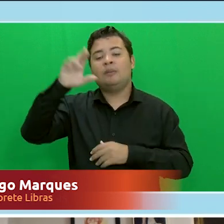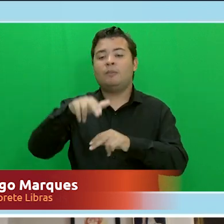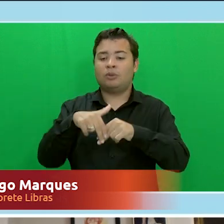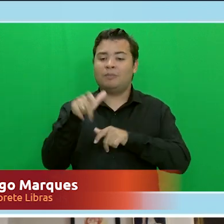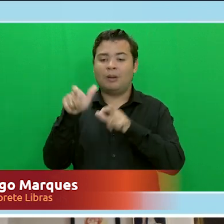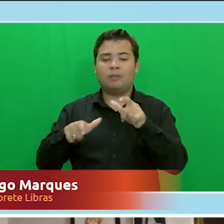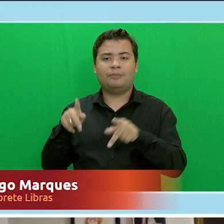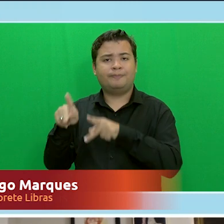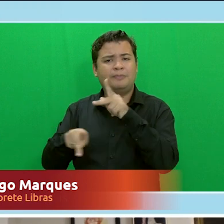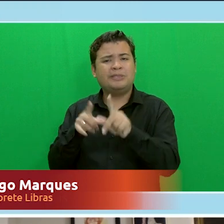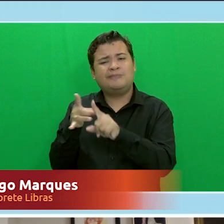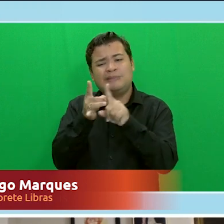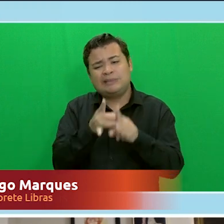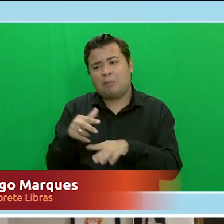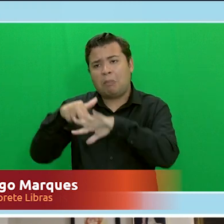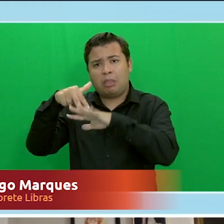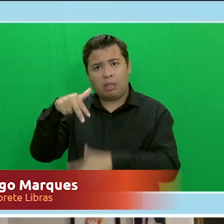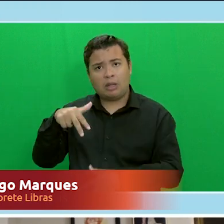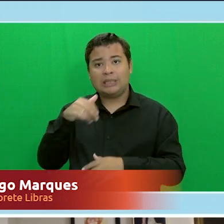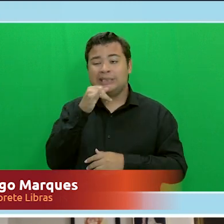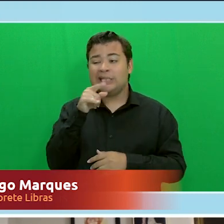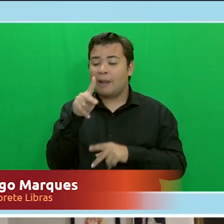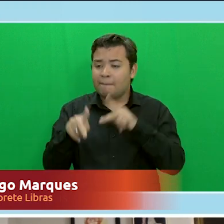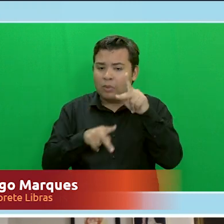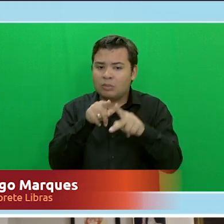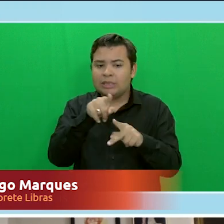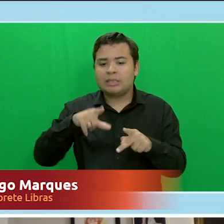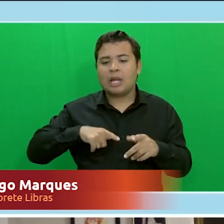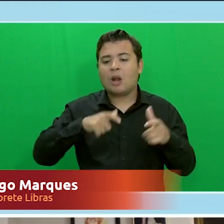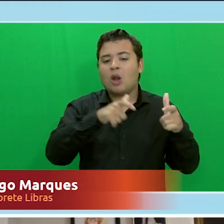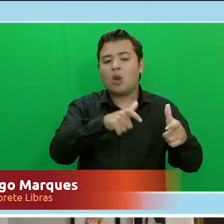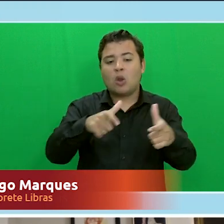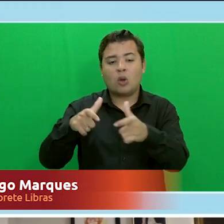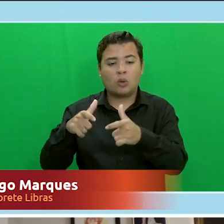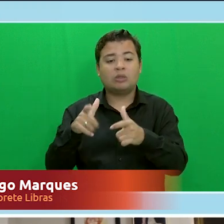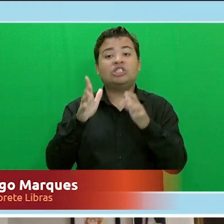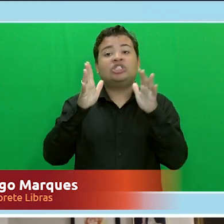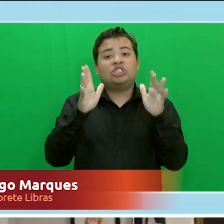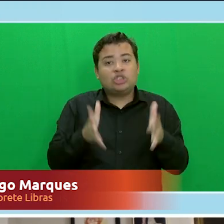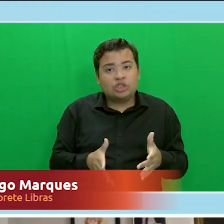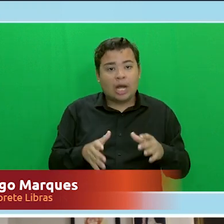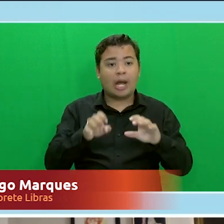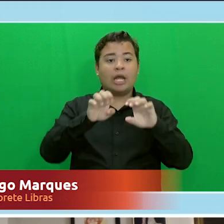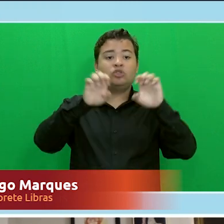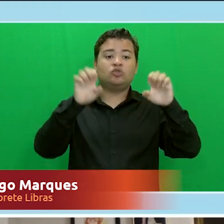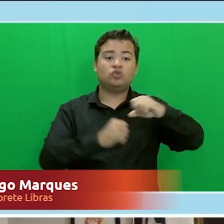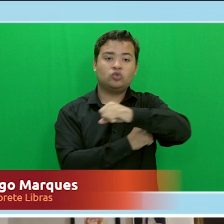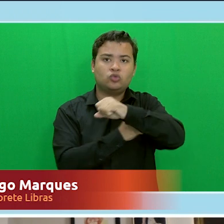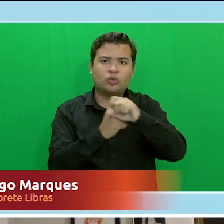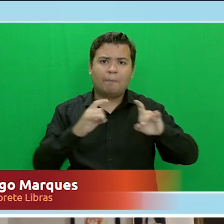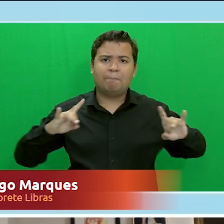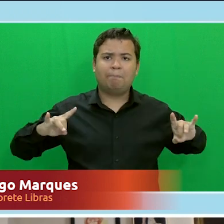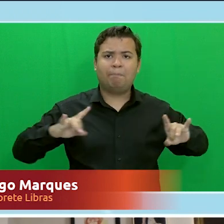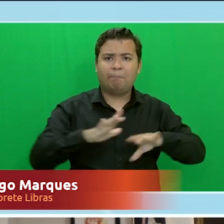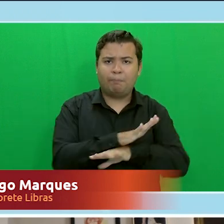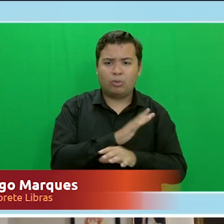né? Ao expulsar essa população das áreas, como o senhor disse, né, que já tem uma